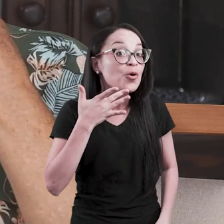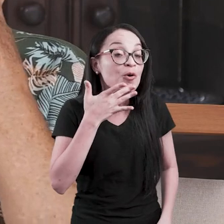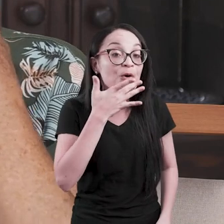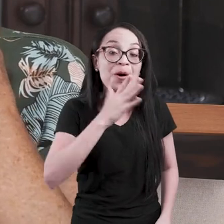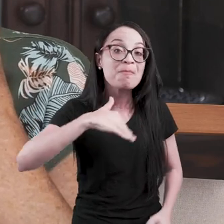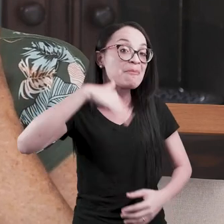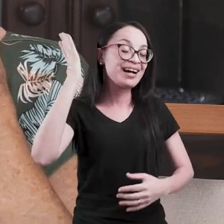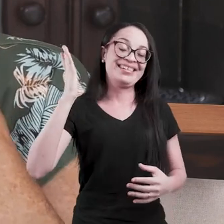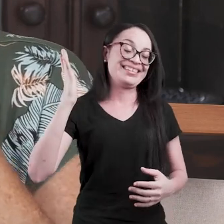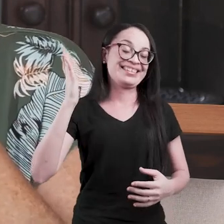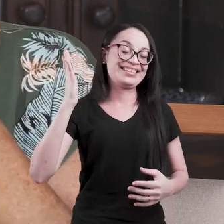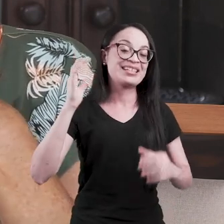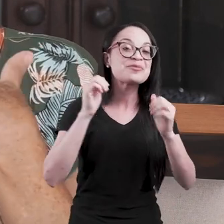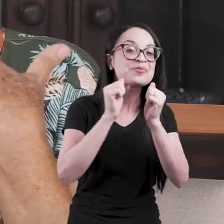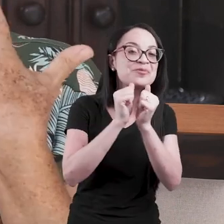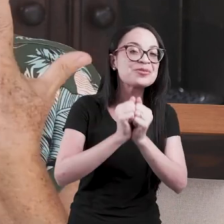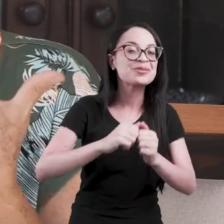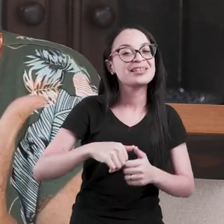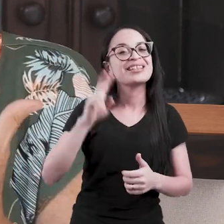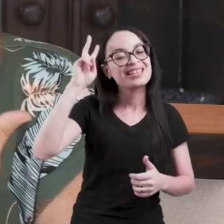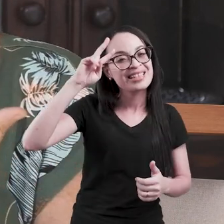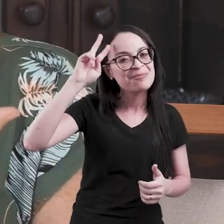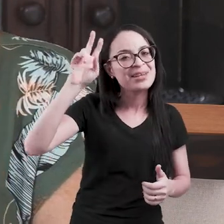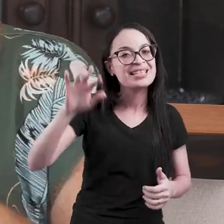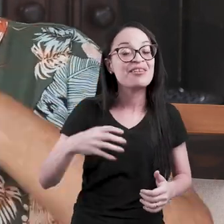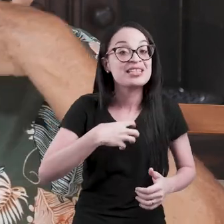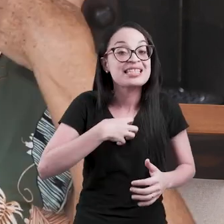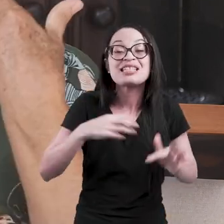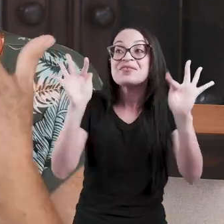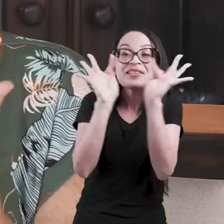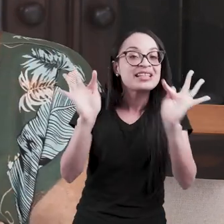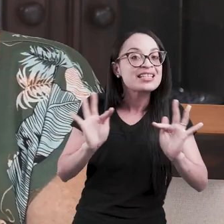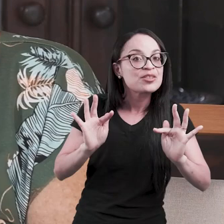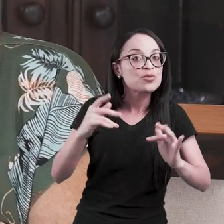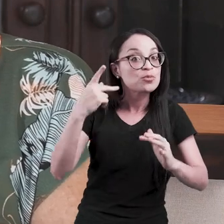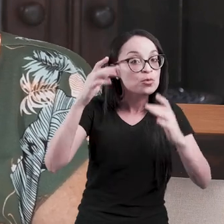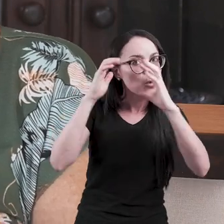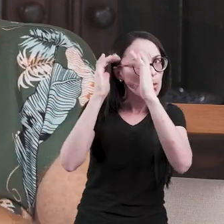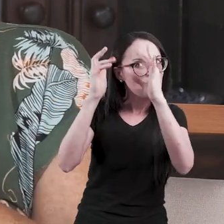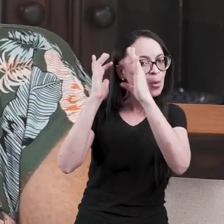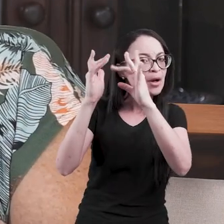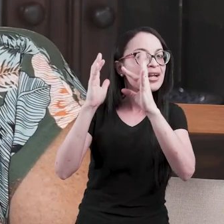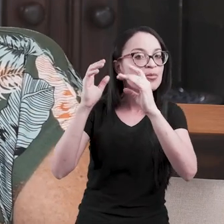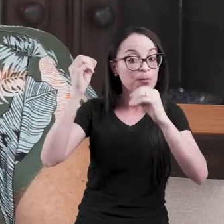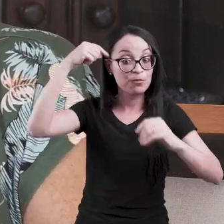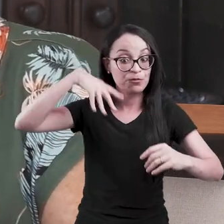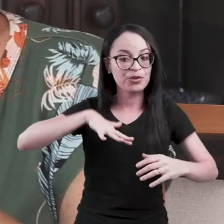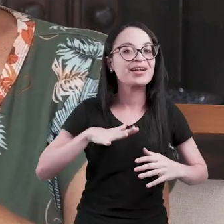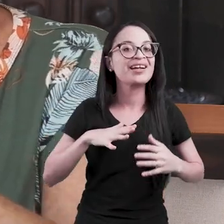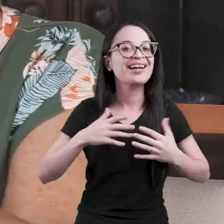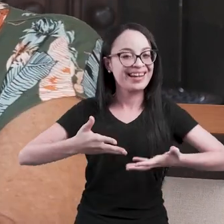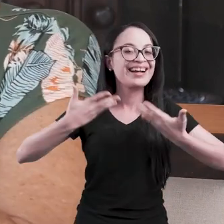com aquelas memórias afetivas. Então, você tem uma sensação de felicidade ali. Há uma liberação de serotonina. Semelhante quando